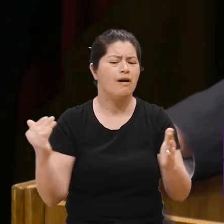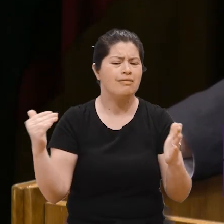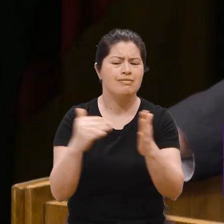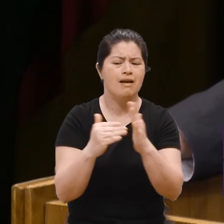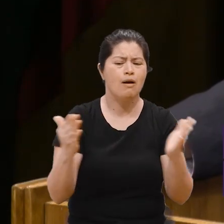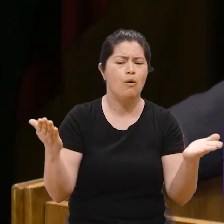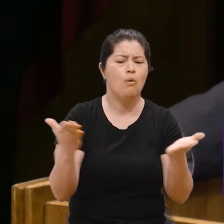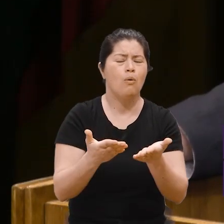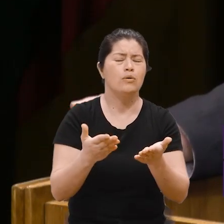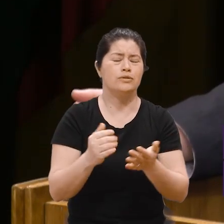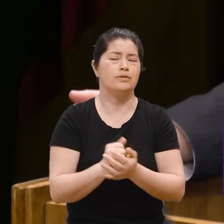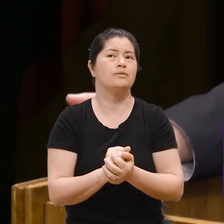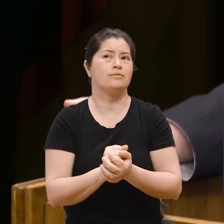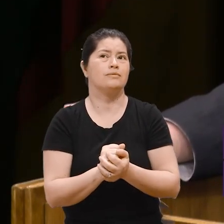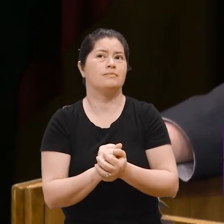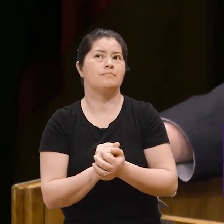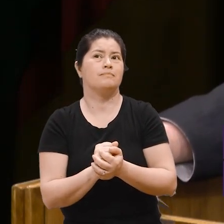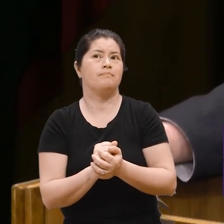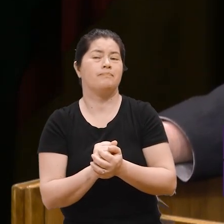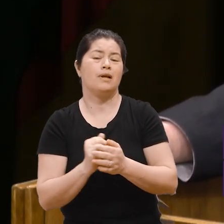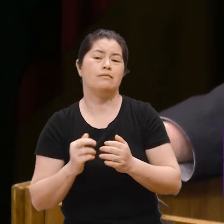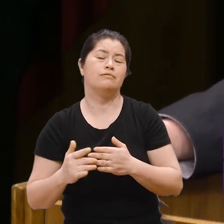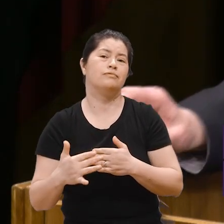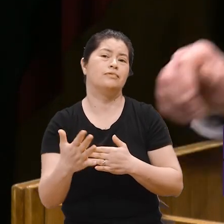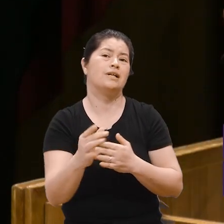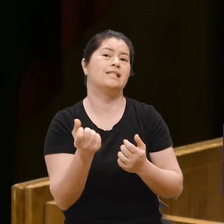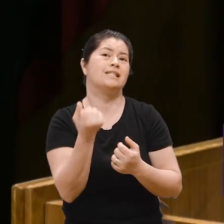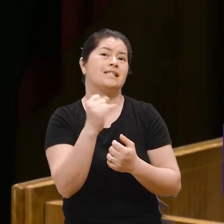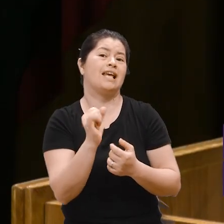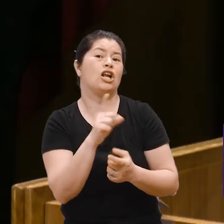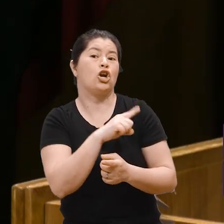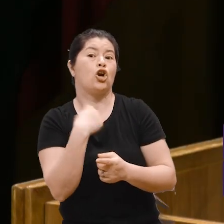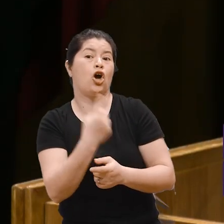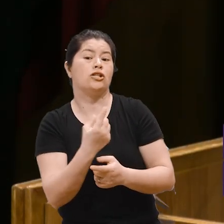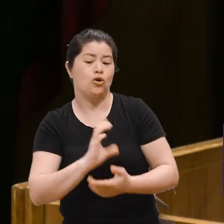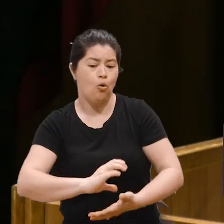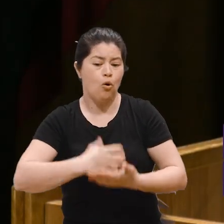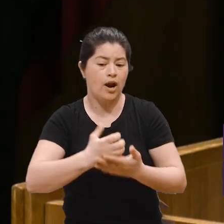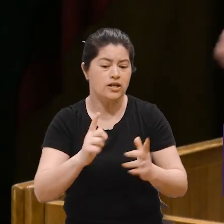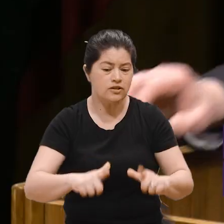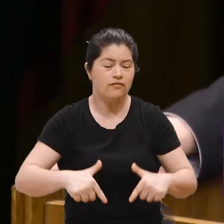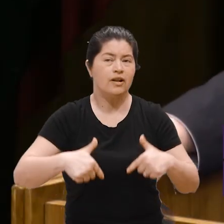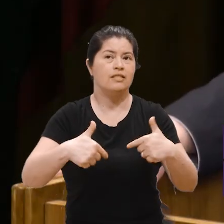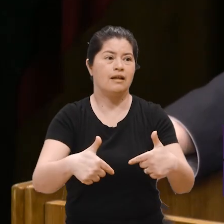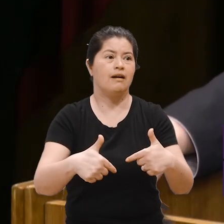infelizmente, e periga durar ainda mais um pouco se a gente não tiver um pouquinho de coragem de enfrentar.